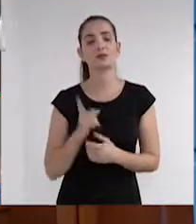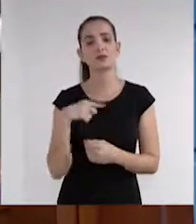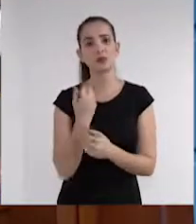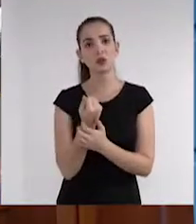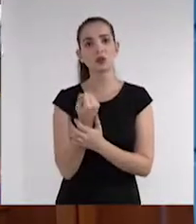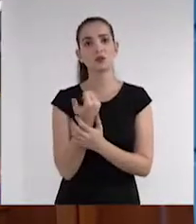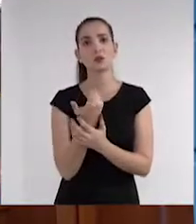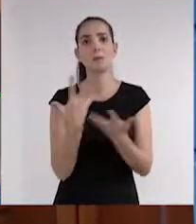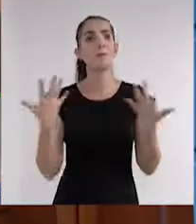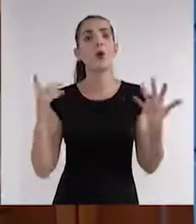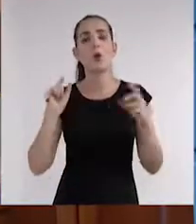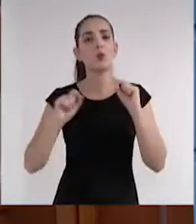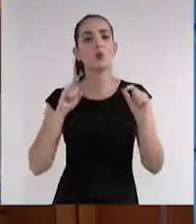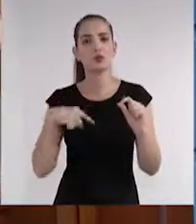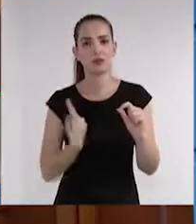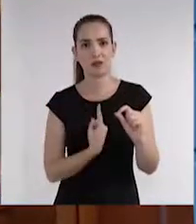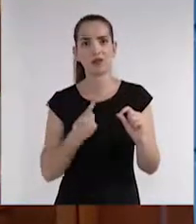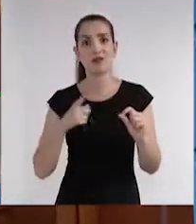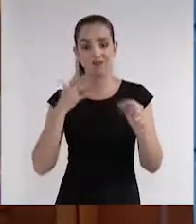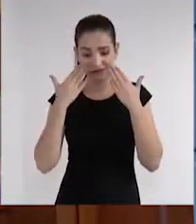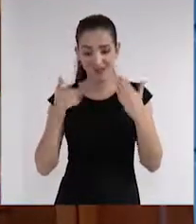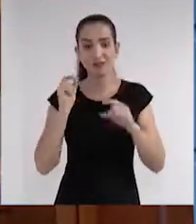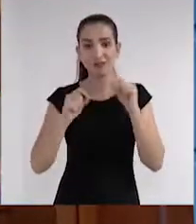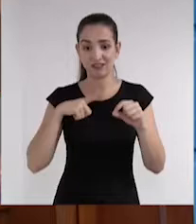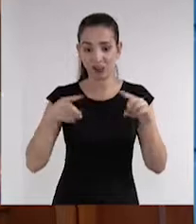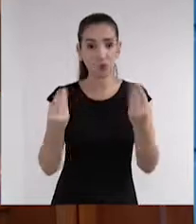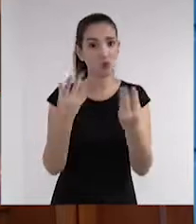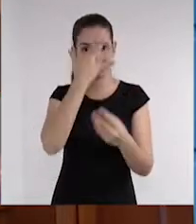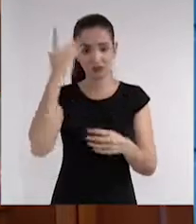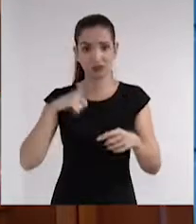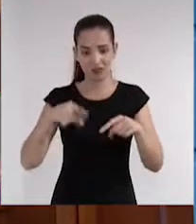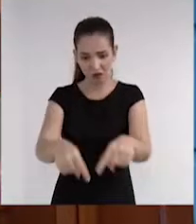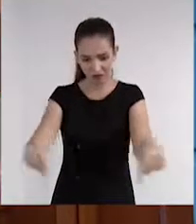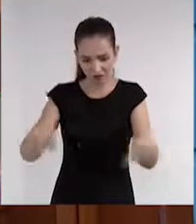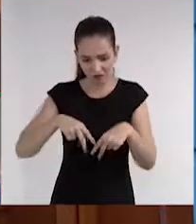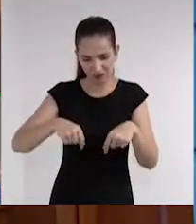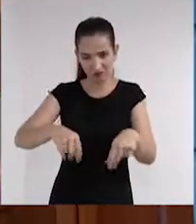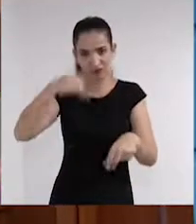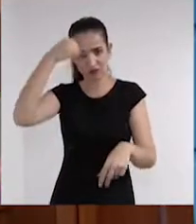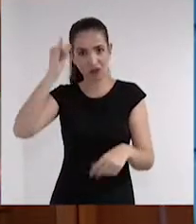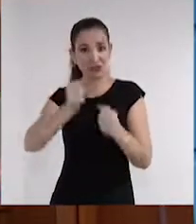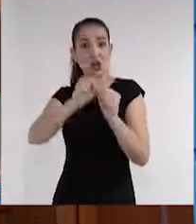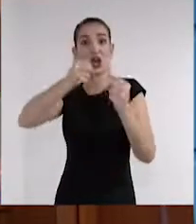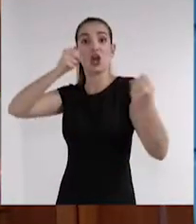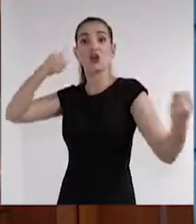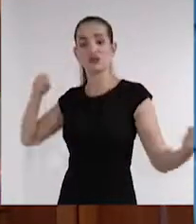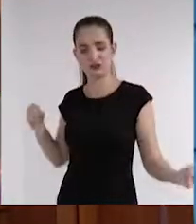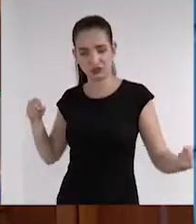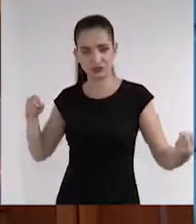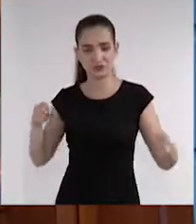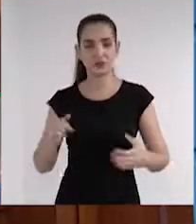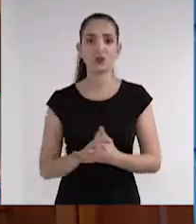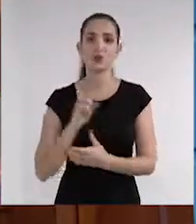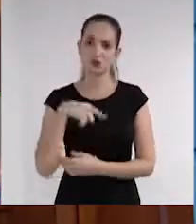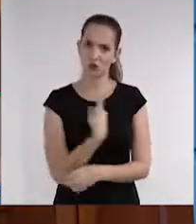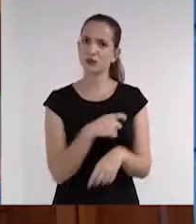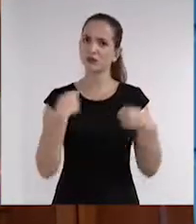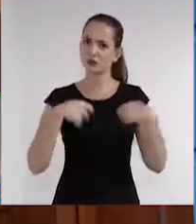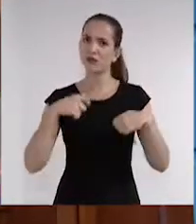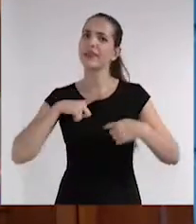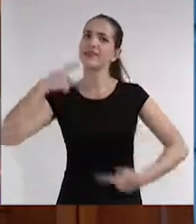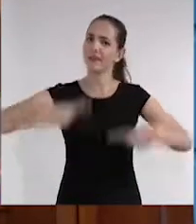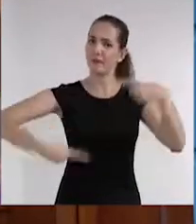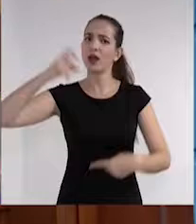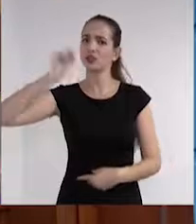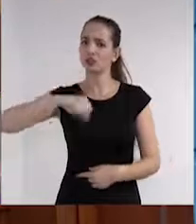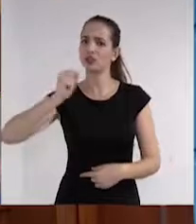latifúndio desse país. Esse é o debate que nós temos que fazer, deputado Zé Teixeira. Nós temos que fazer esse debate sim. Nós temos que fazer esse debate